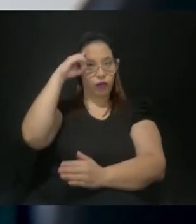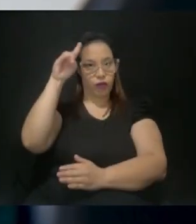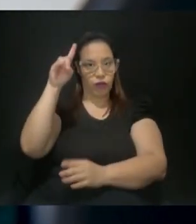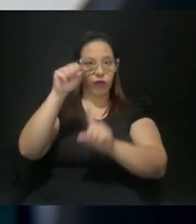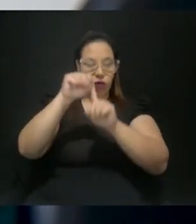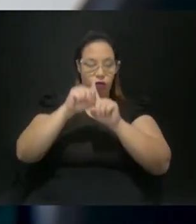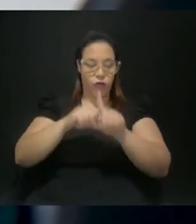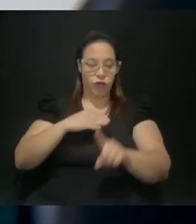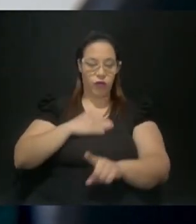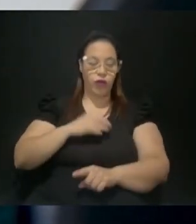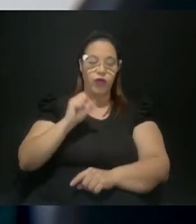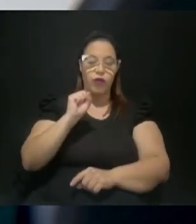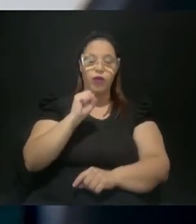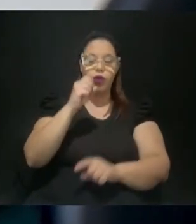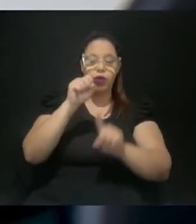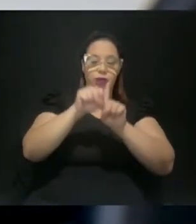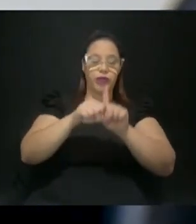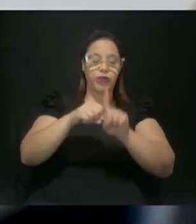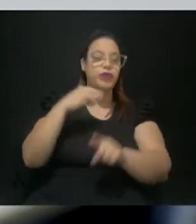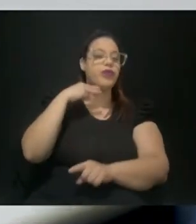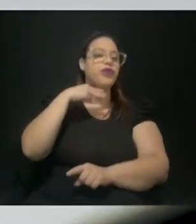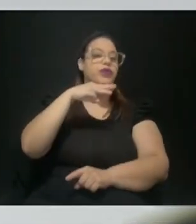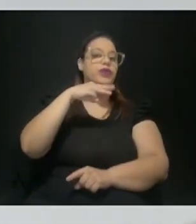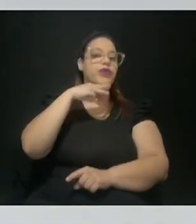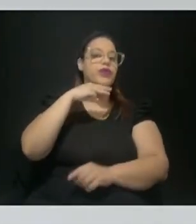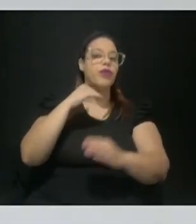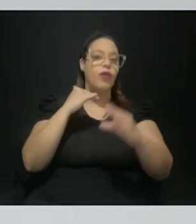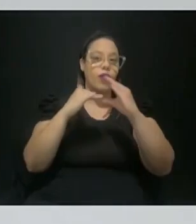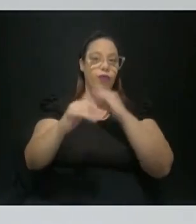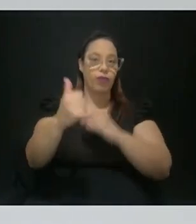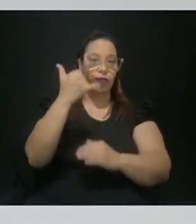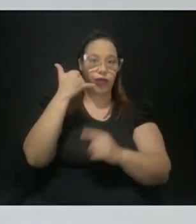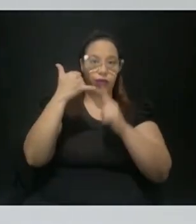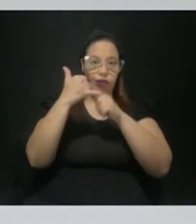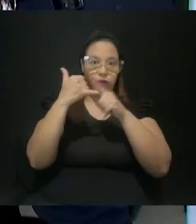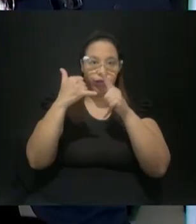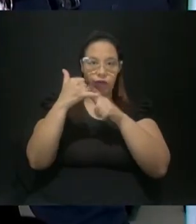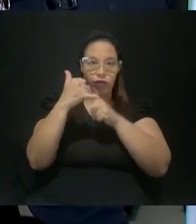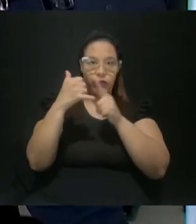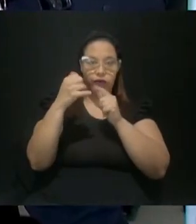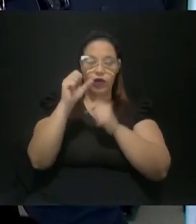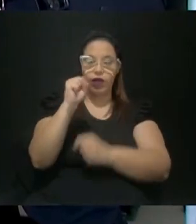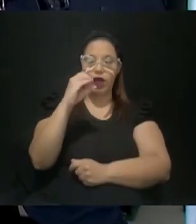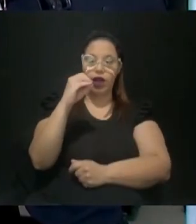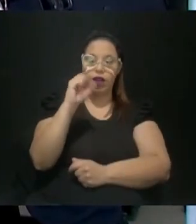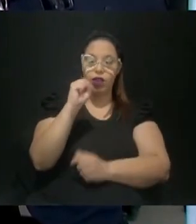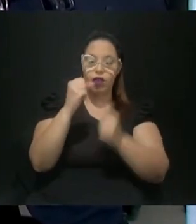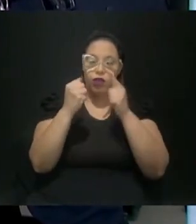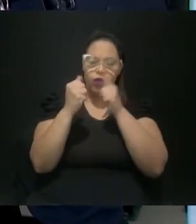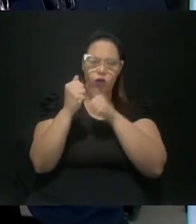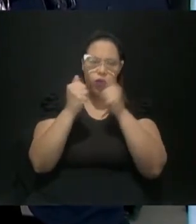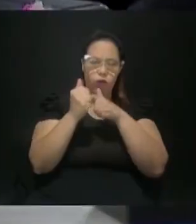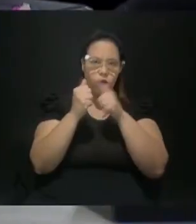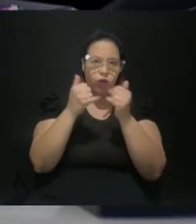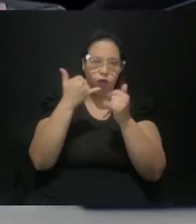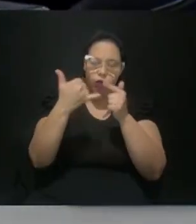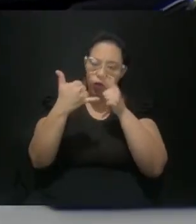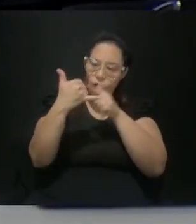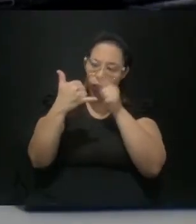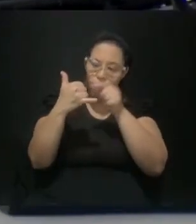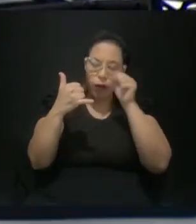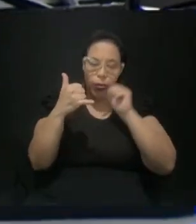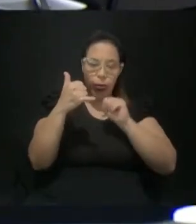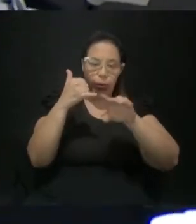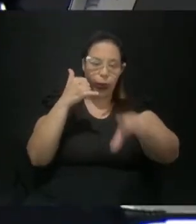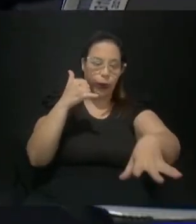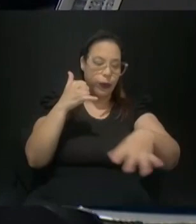de março, foi lançado o aplicativo de celular Botão SOS Gama, que acionado, um alarme dispara na central de comando